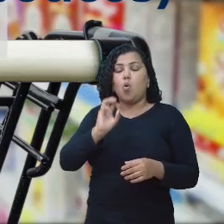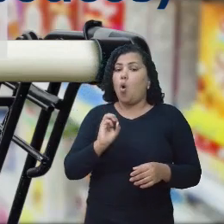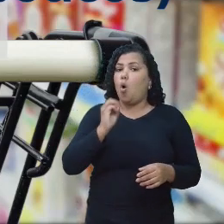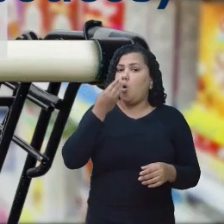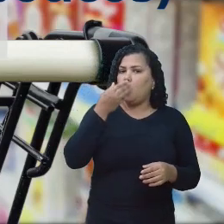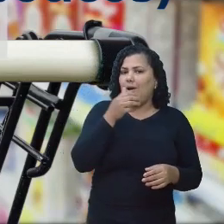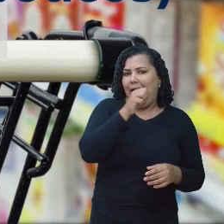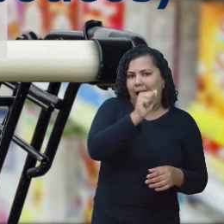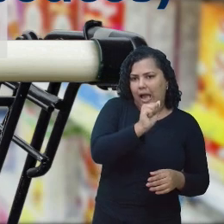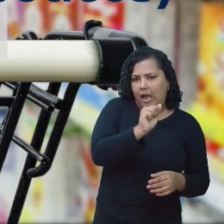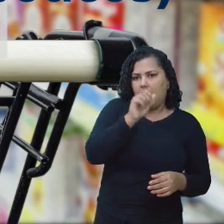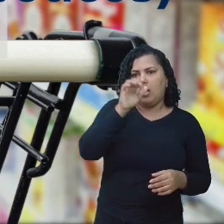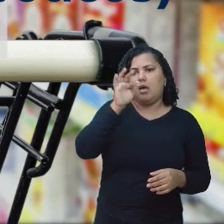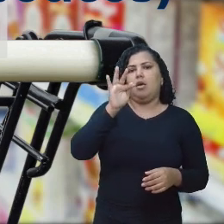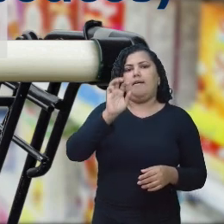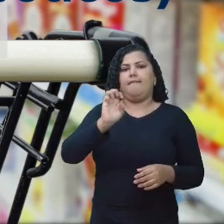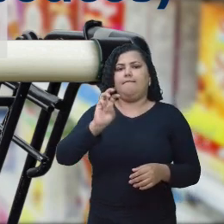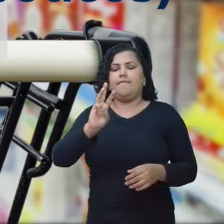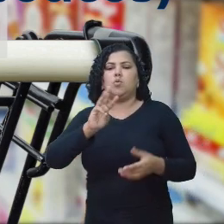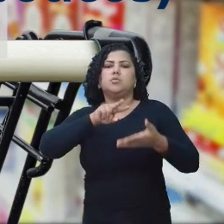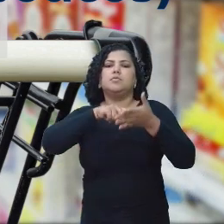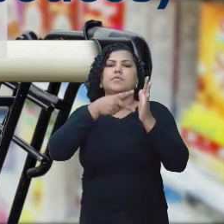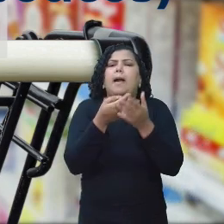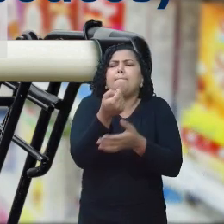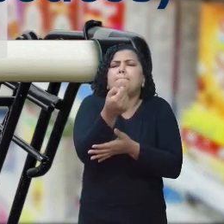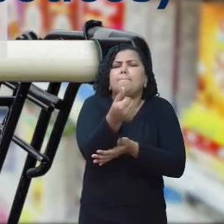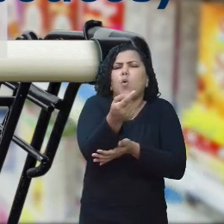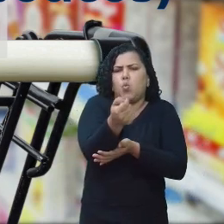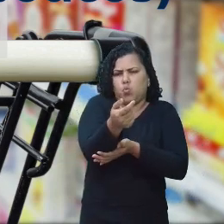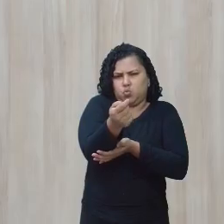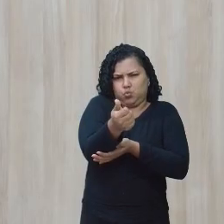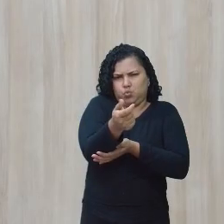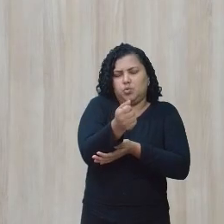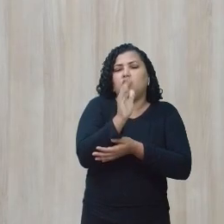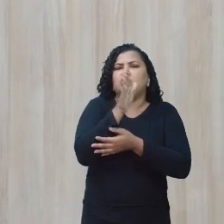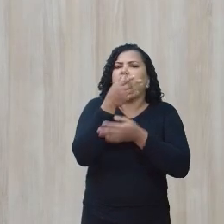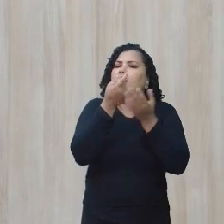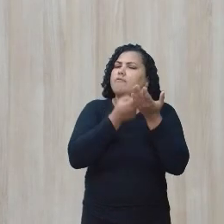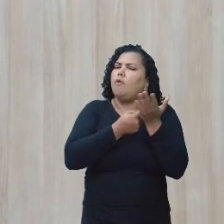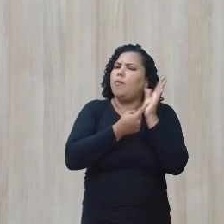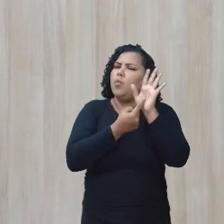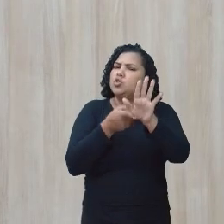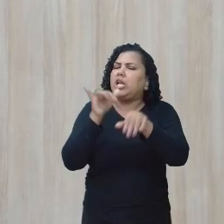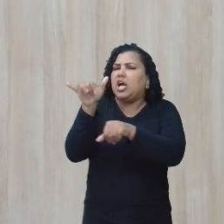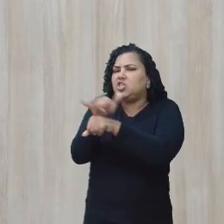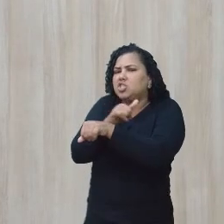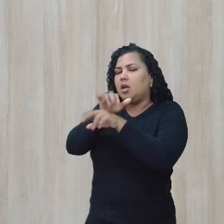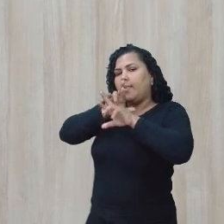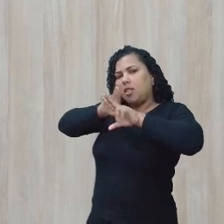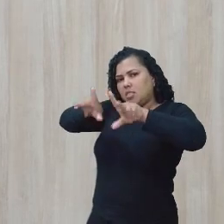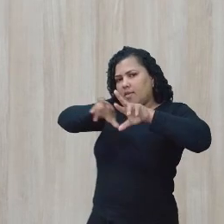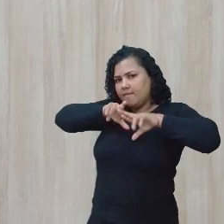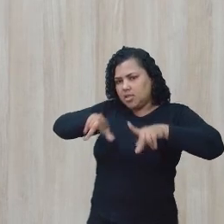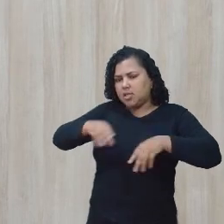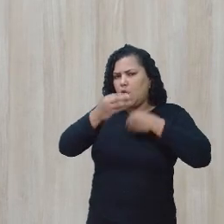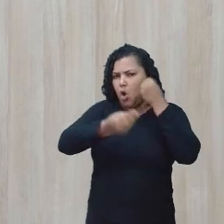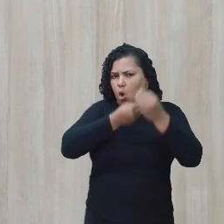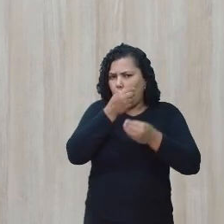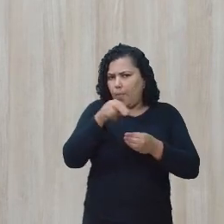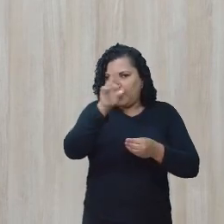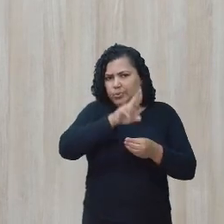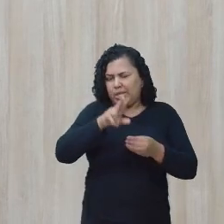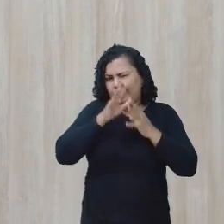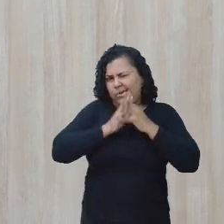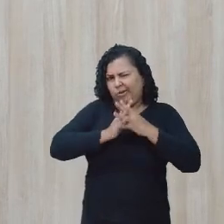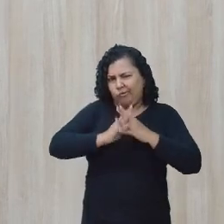significa poucos. Poucos. Já já vou mostrar uma estratégia para a gente diferenciar um do outro sem confundir.